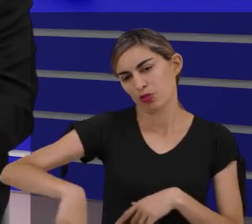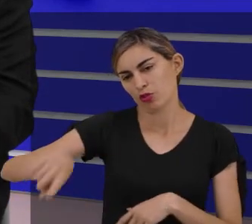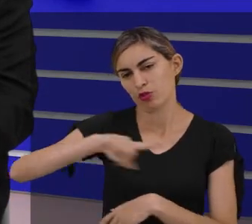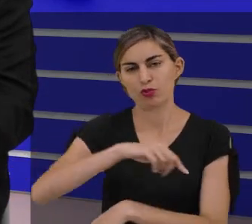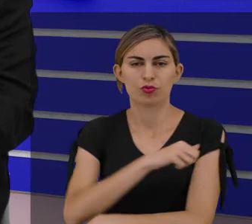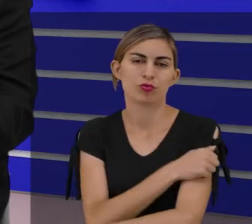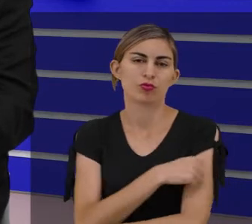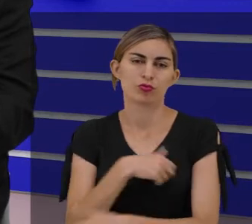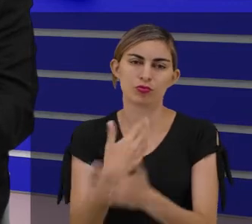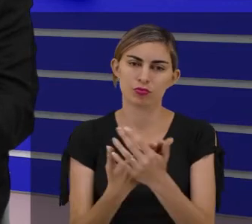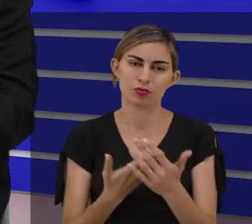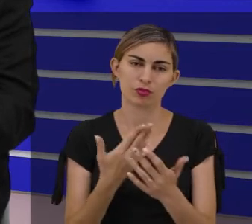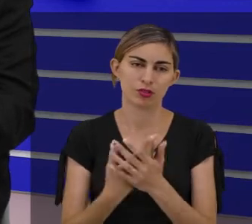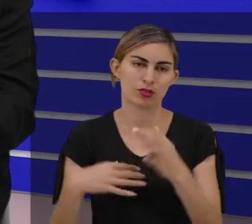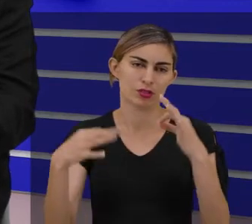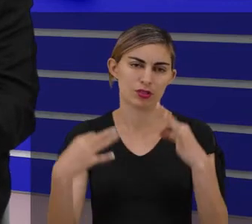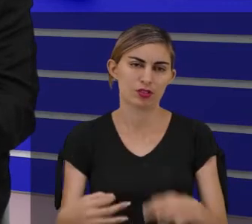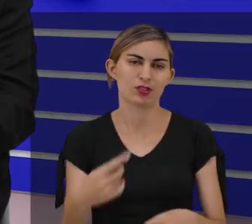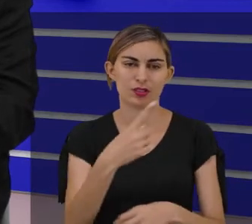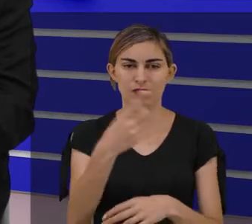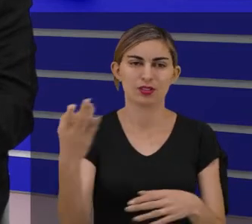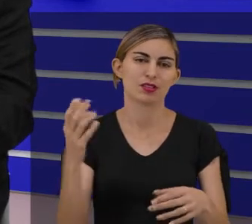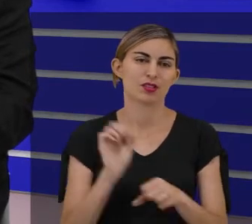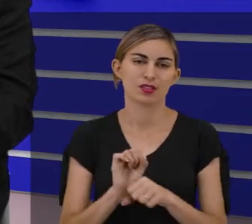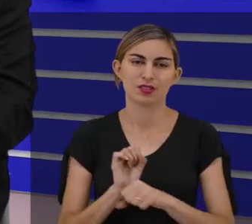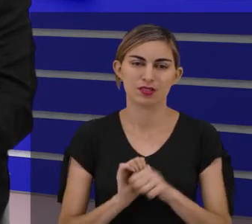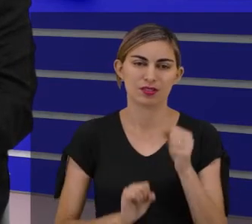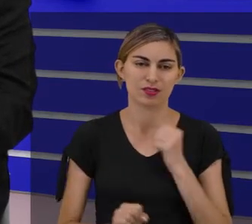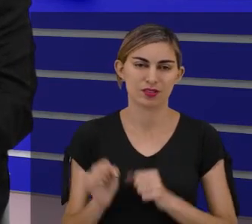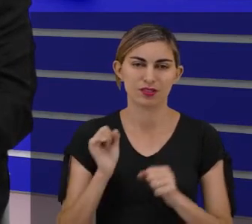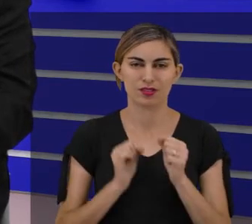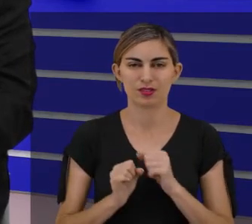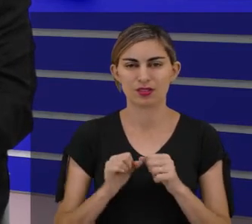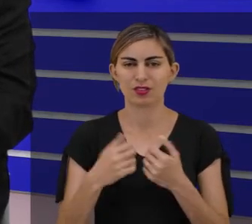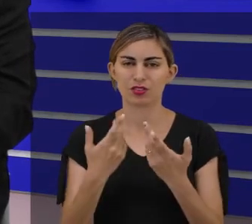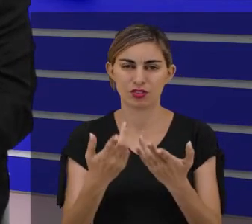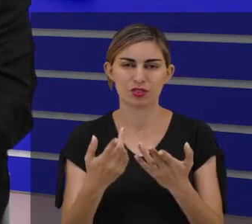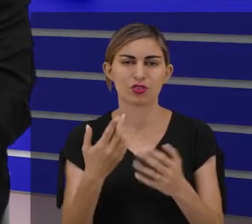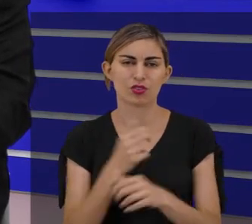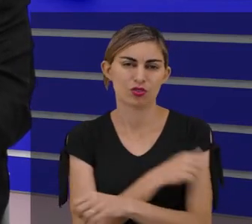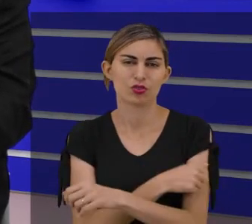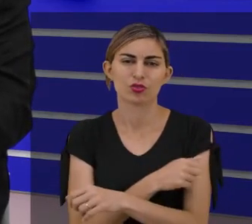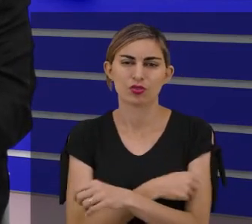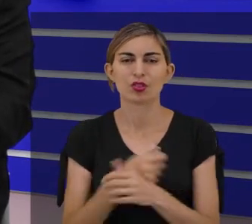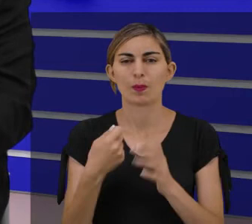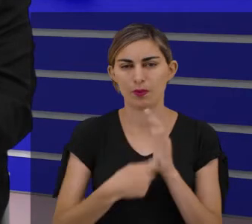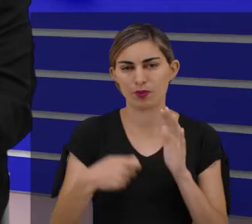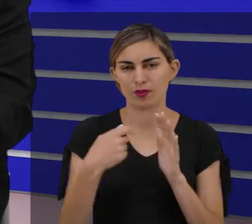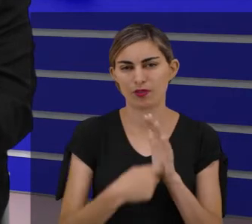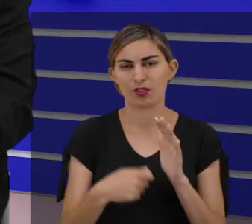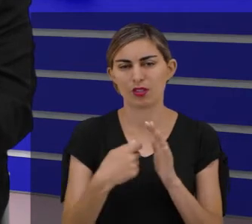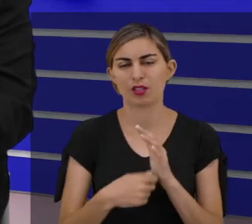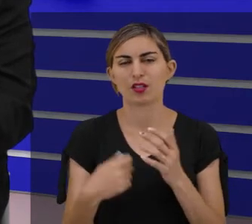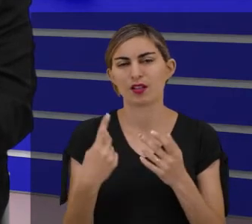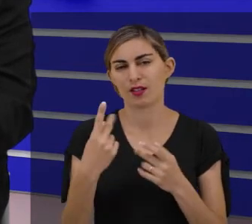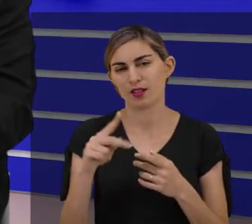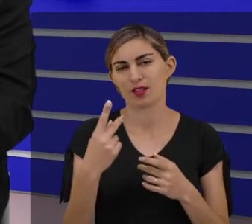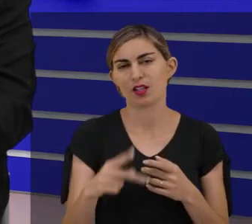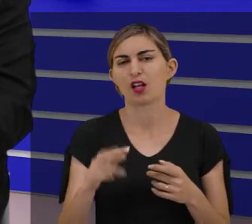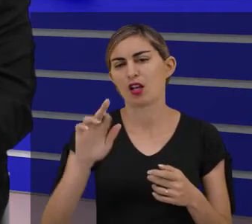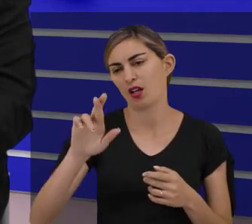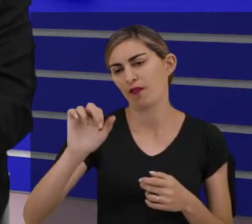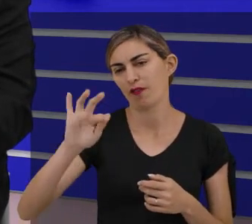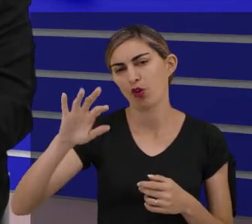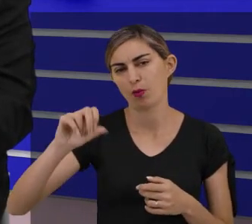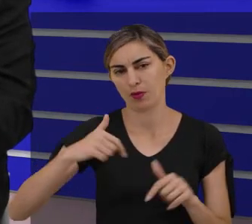nossos estudantes. Eu tenho certeza que eles estão super ansiosos. Vou despertar os estudantes para uma provocação, né? A